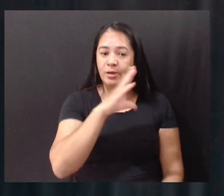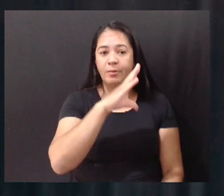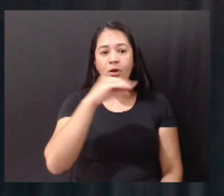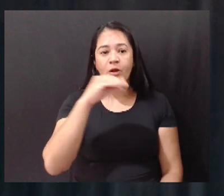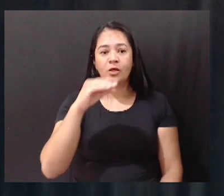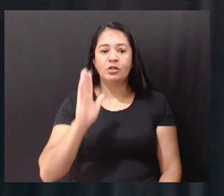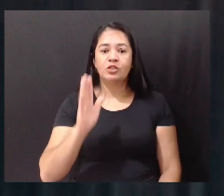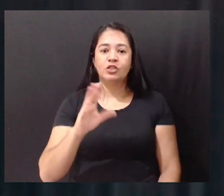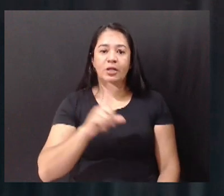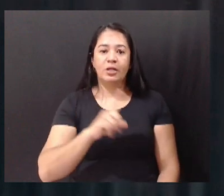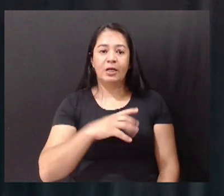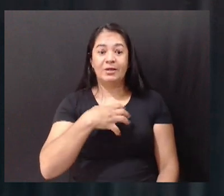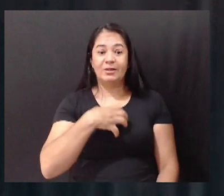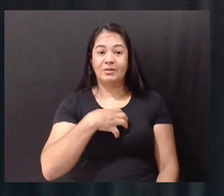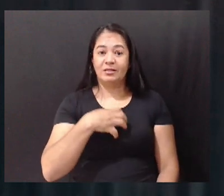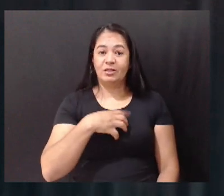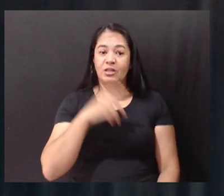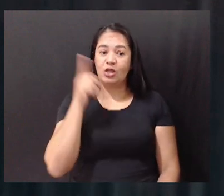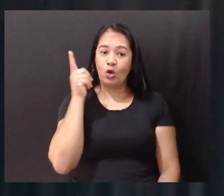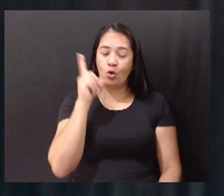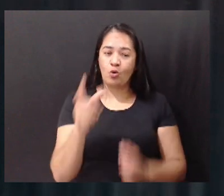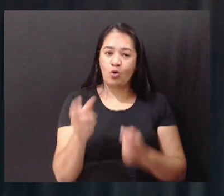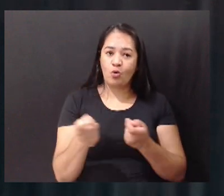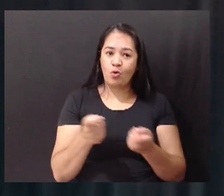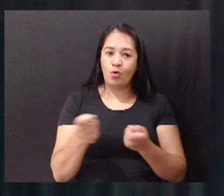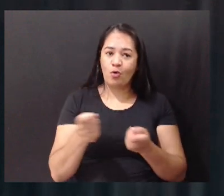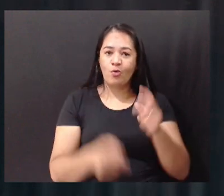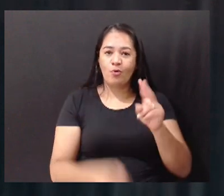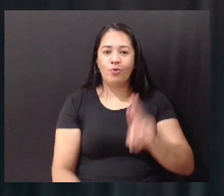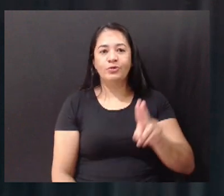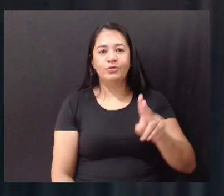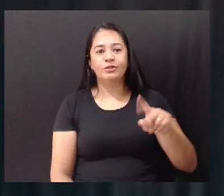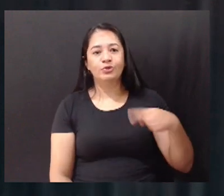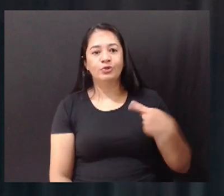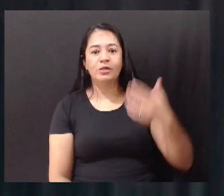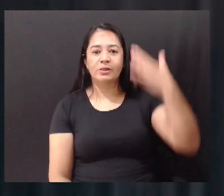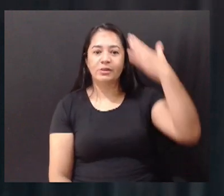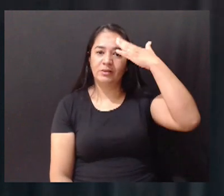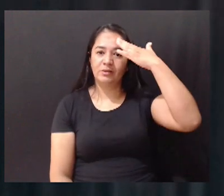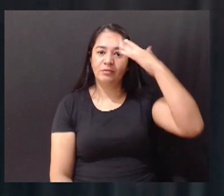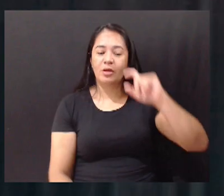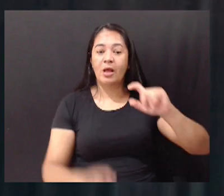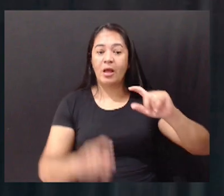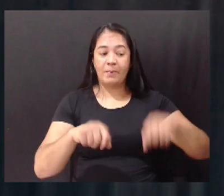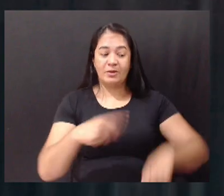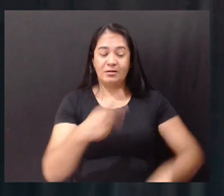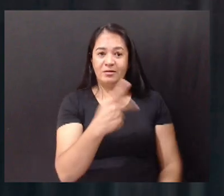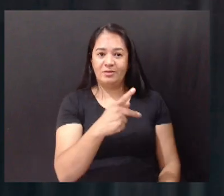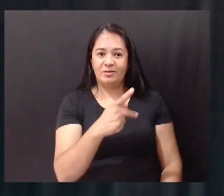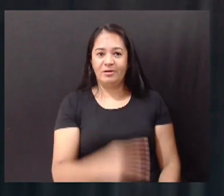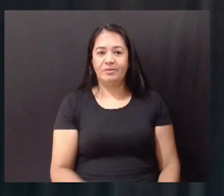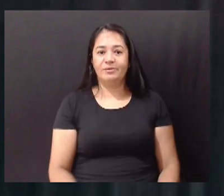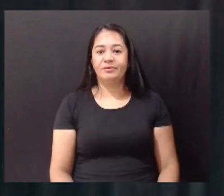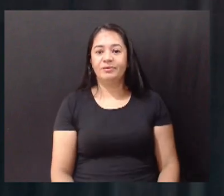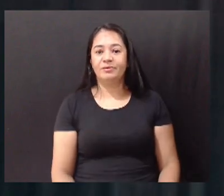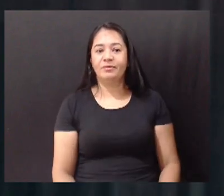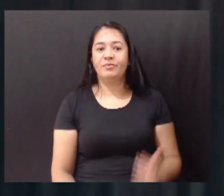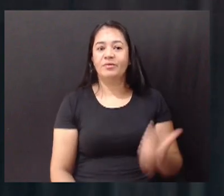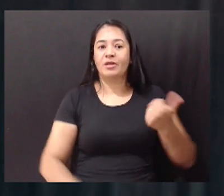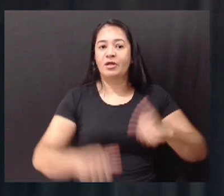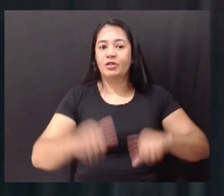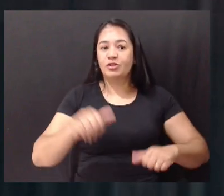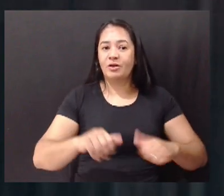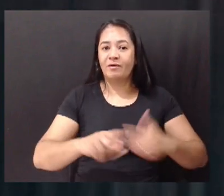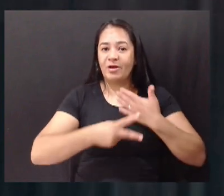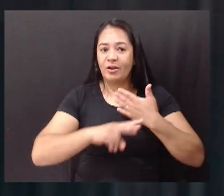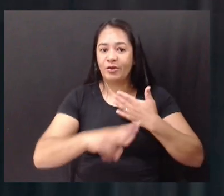de que ele consegue controlar sozinho o uso, nós sabemos que a capacidade dele de avaliar as consequências que isso vai